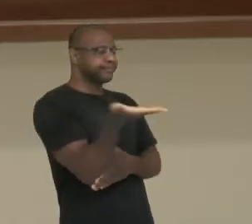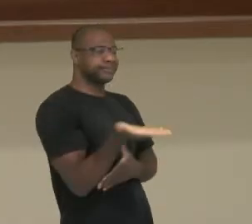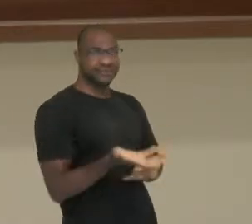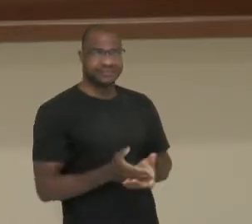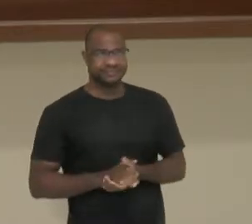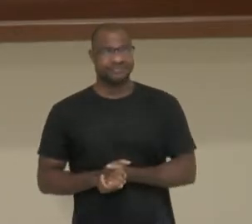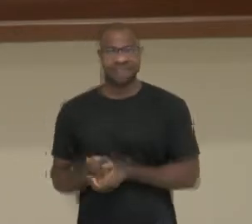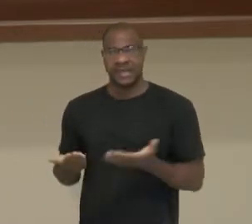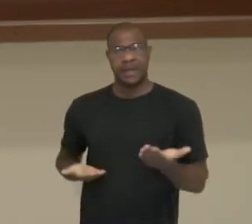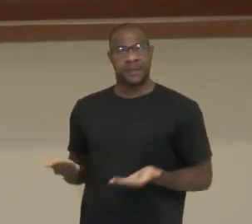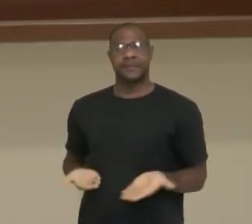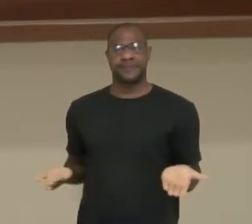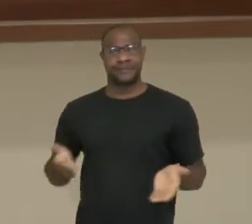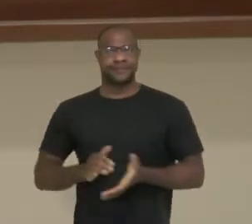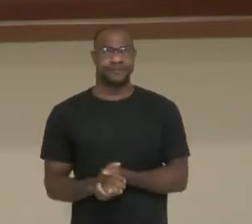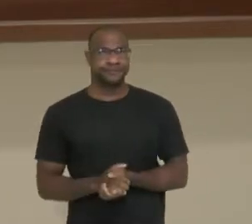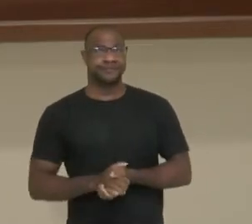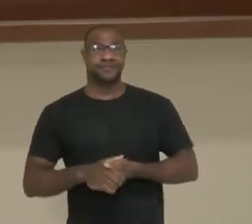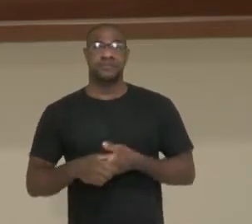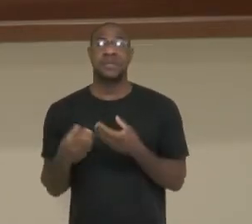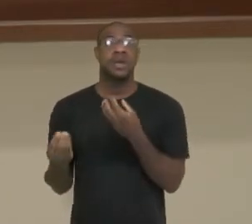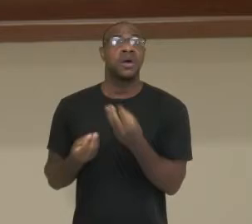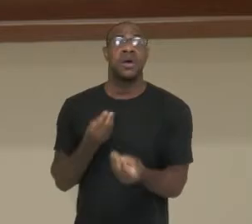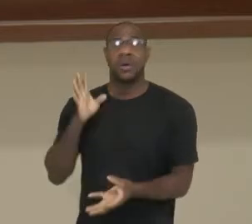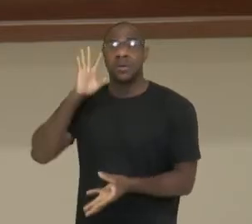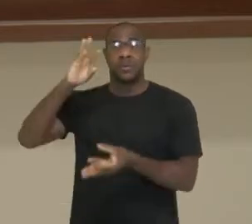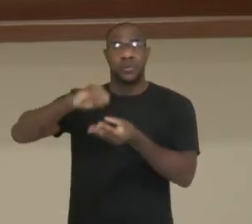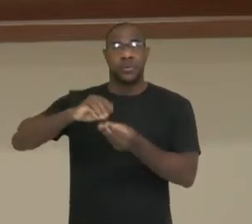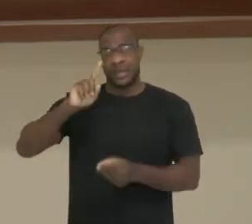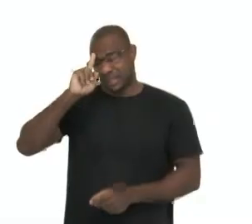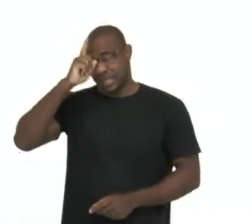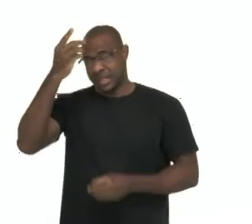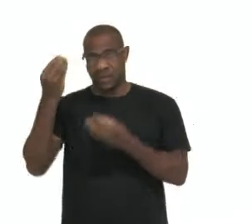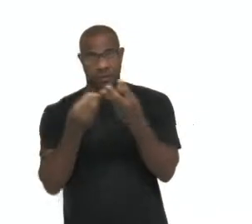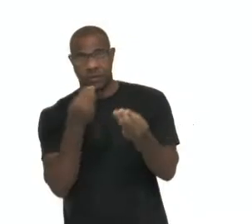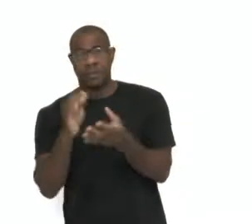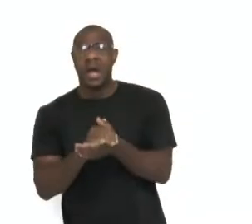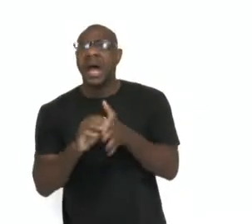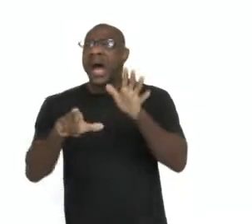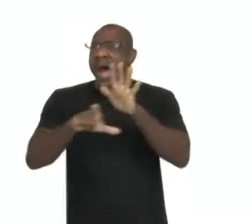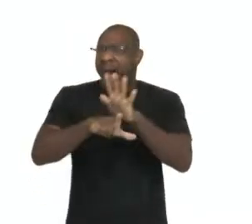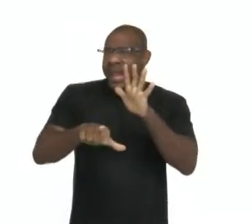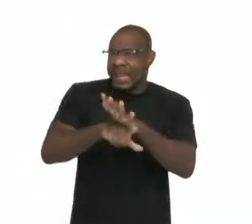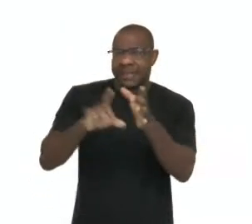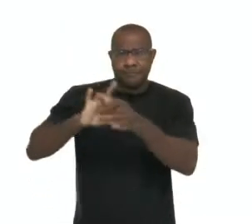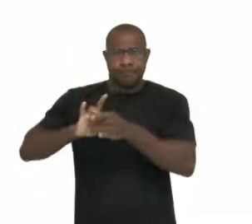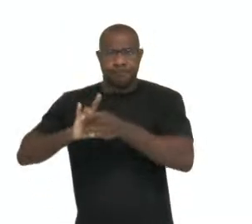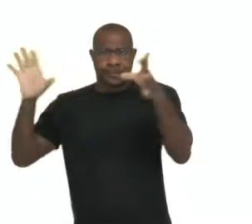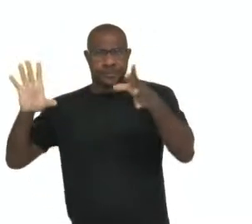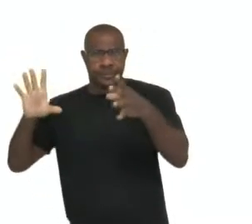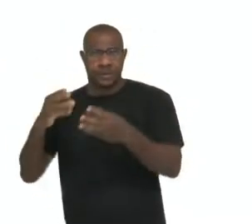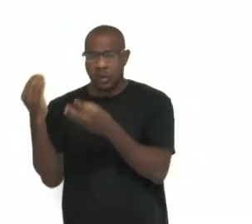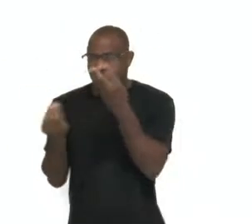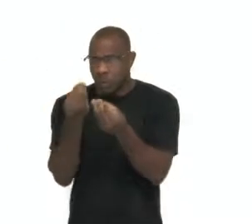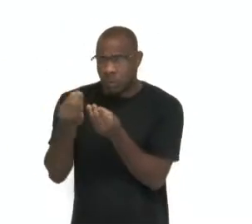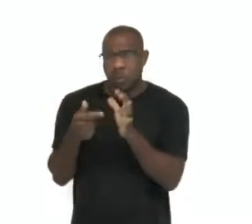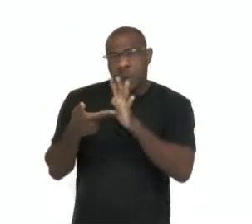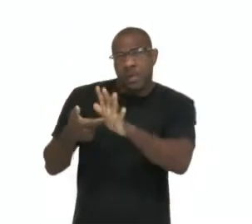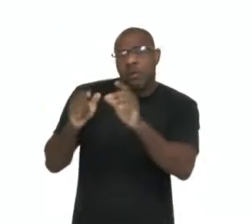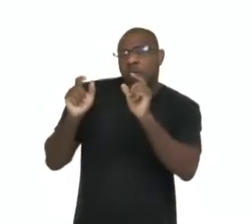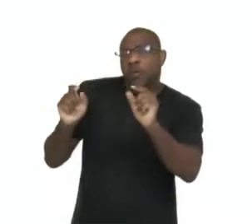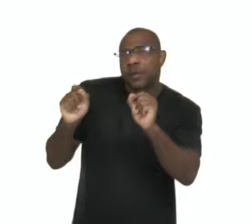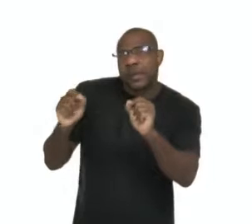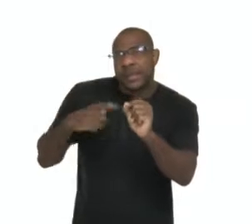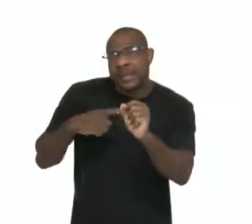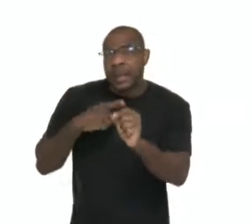né? Bom, vamos retomar algumas ideias. As leis abolicionistas, elas representavam